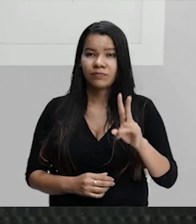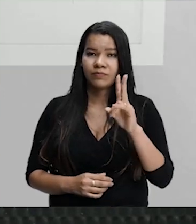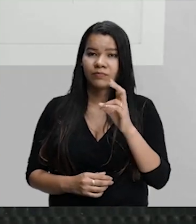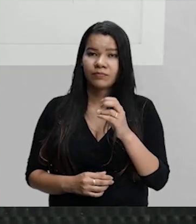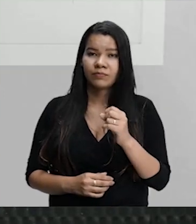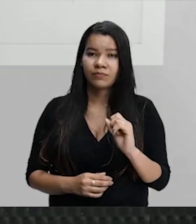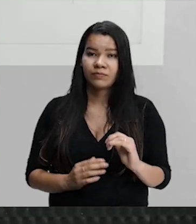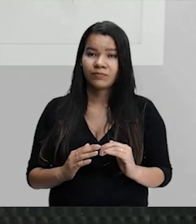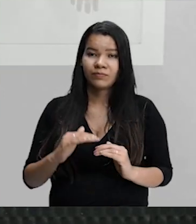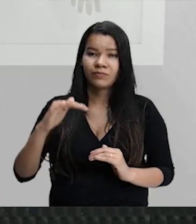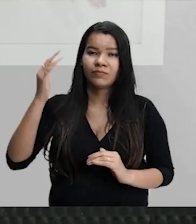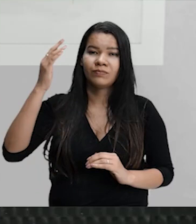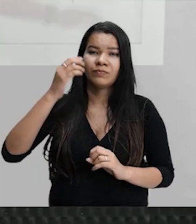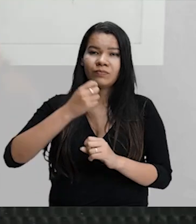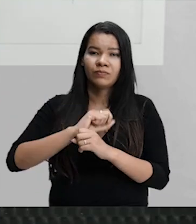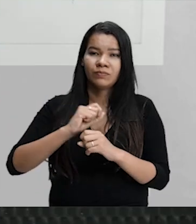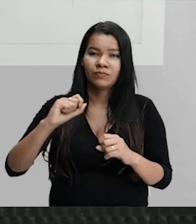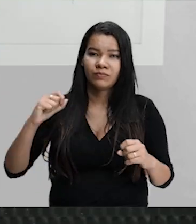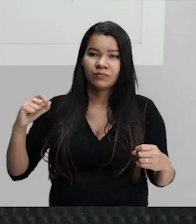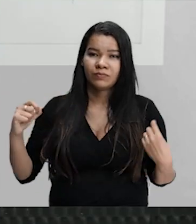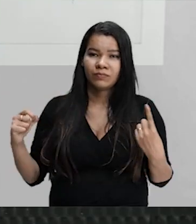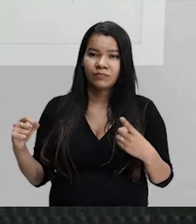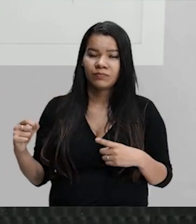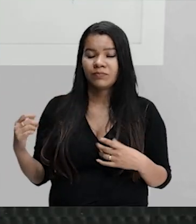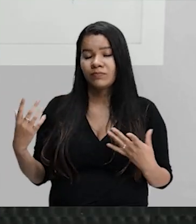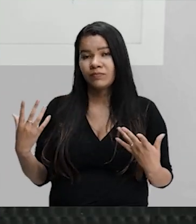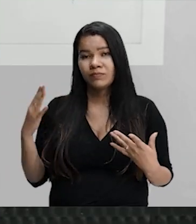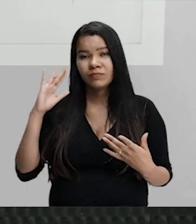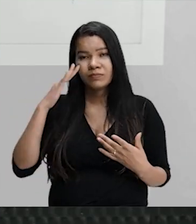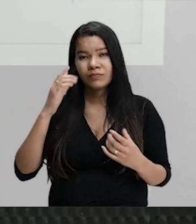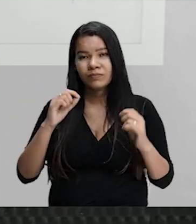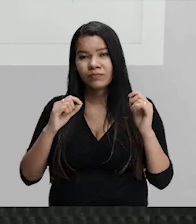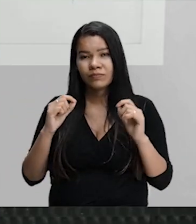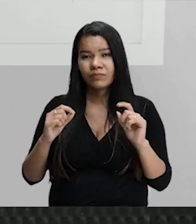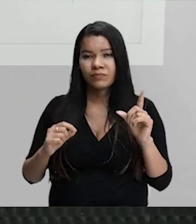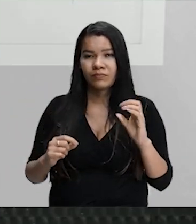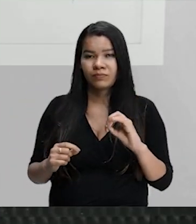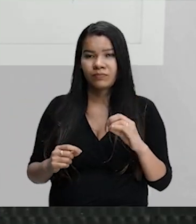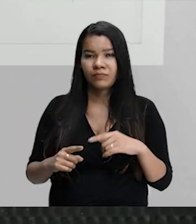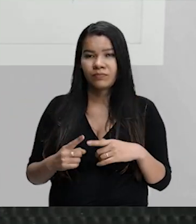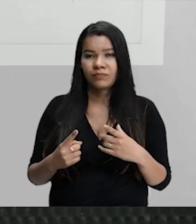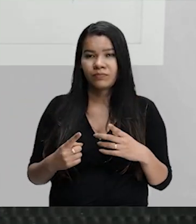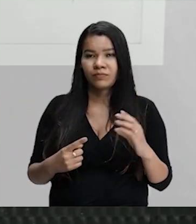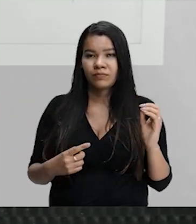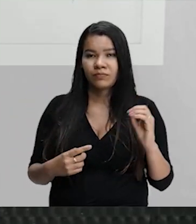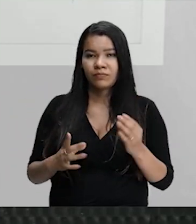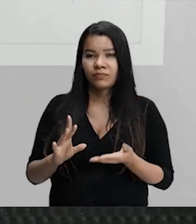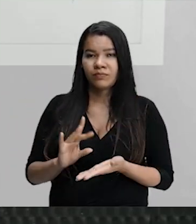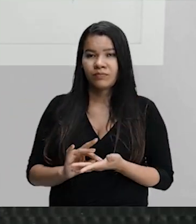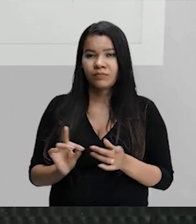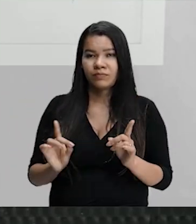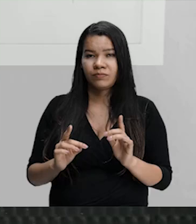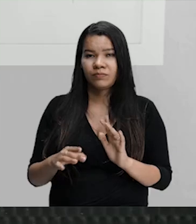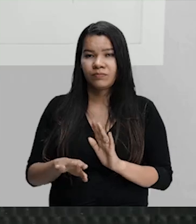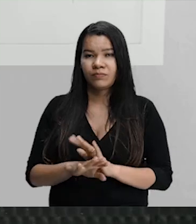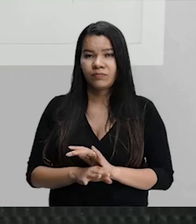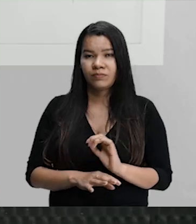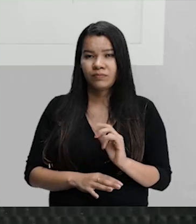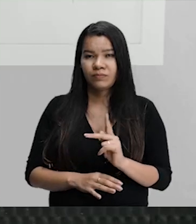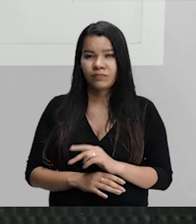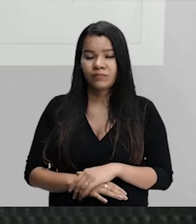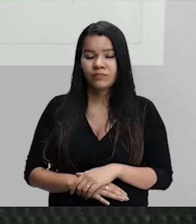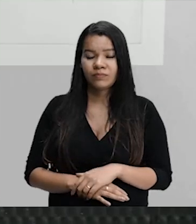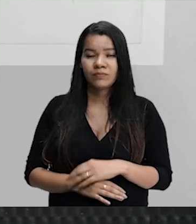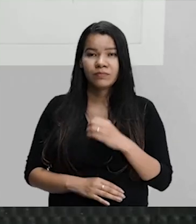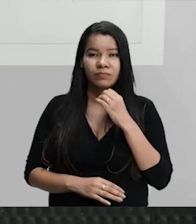muito grande, e a gente deduz que seja zero. Mas zero, zero de fato ele não chega. Tá certo?